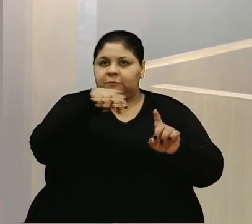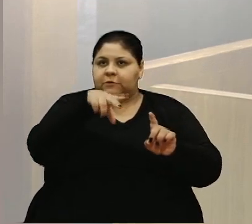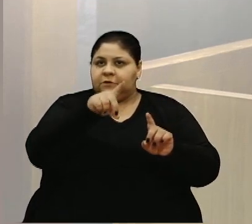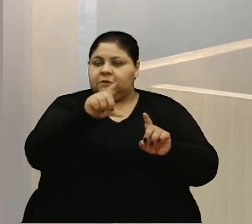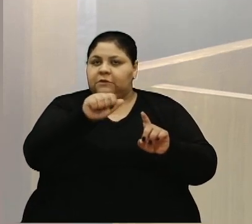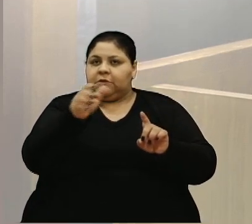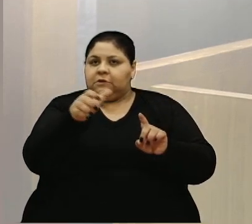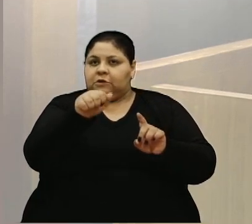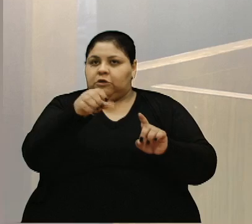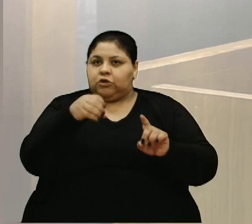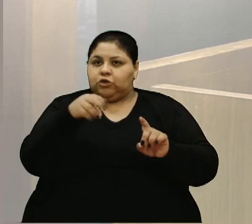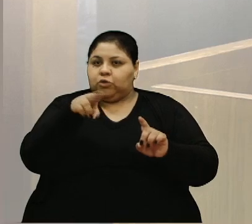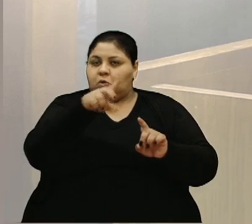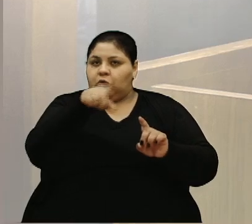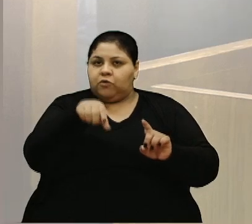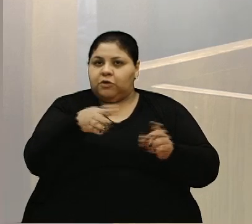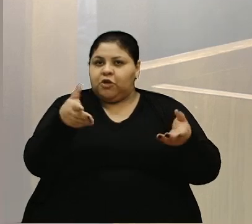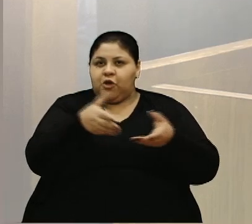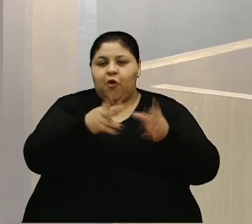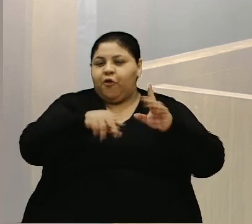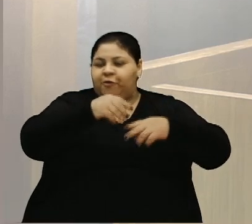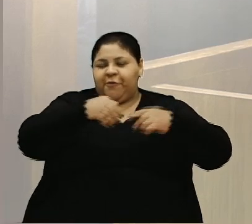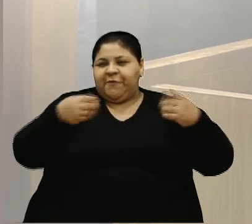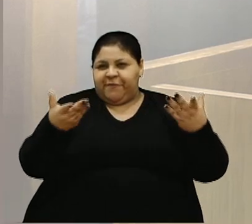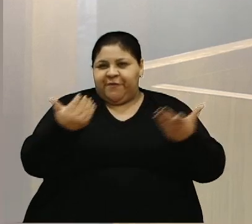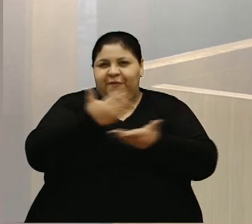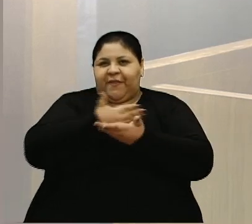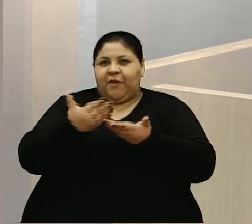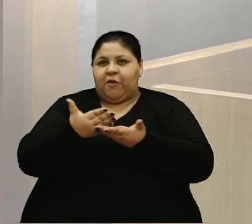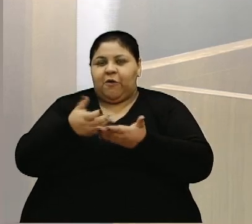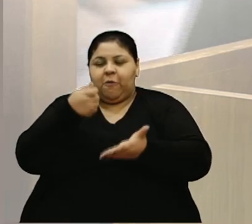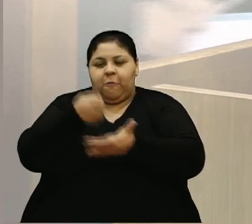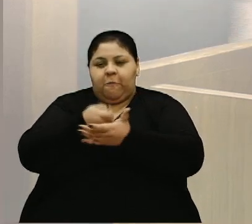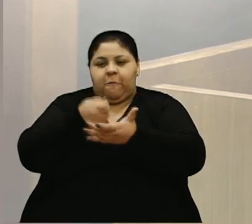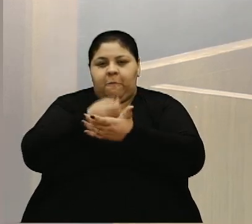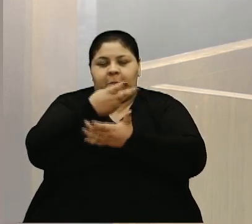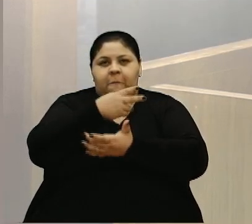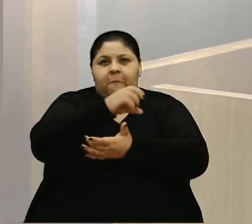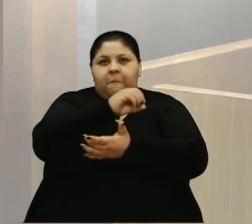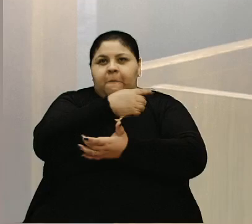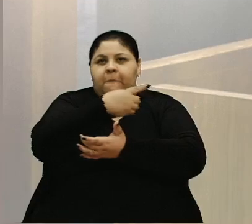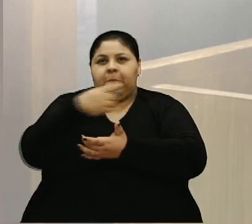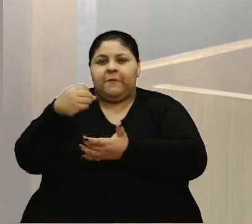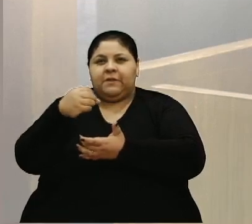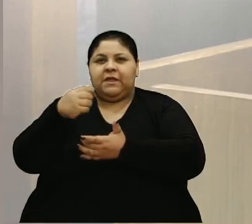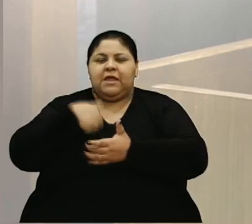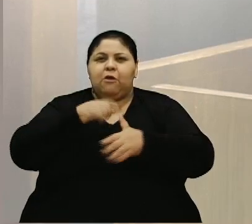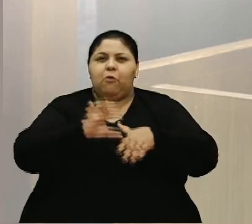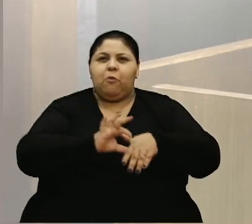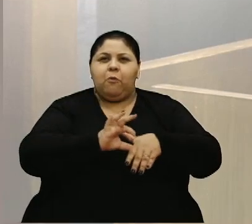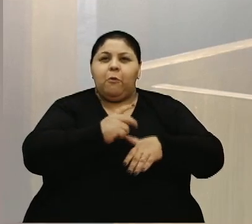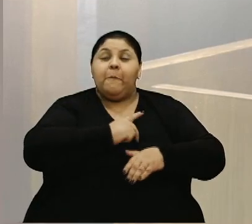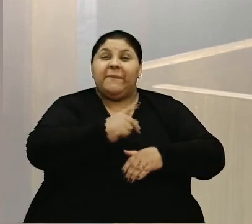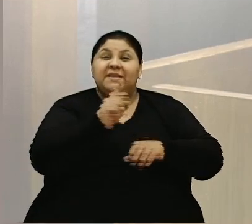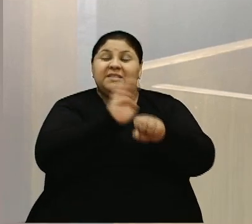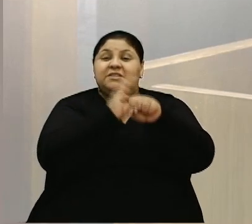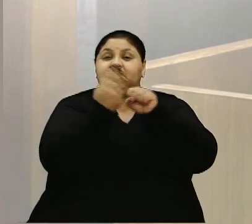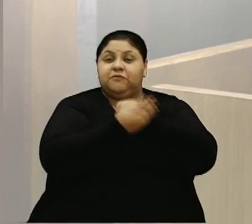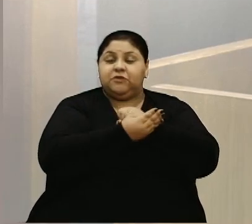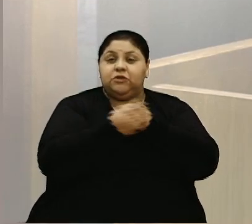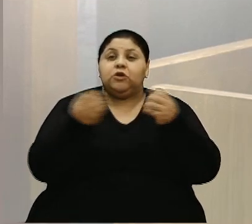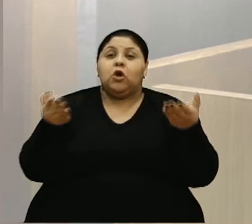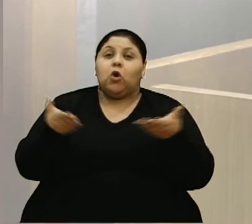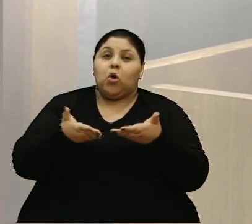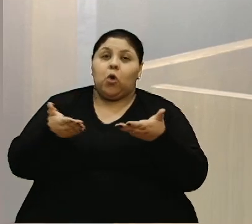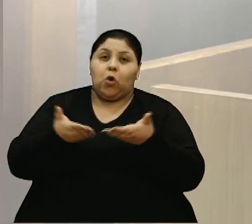presente. Uma luta que eu comecei em 2010, quando eu era presidente de bairro ainda, né, e que hoje